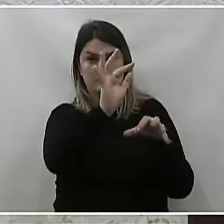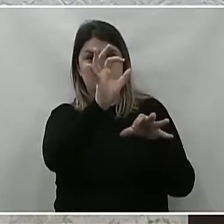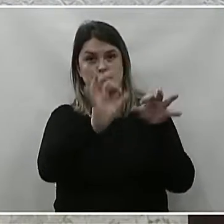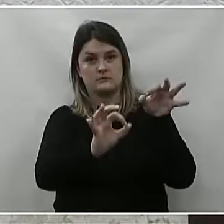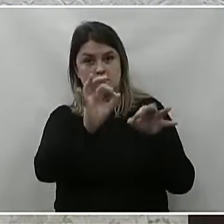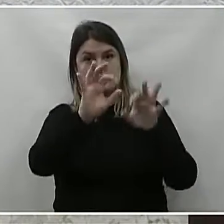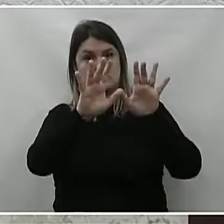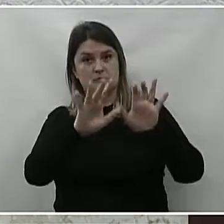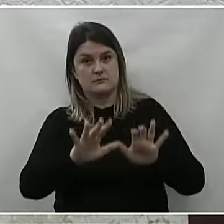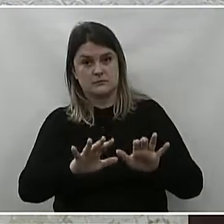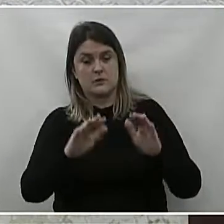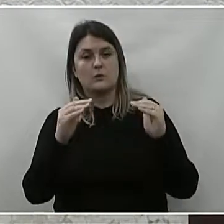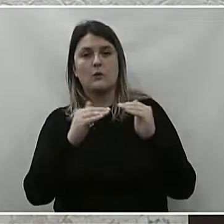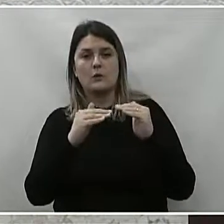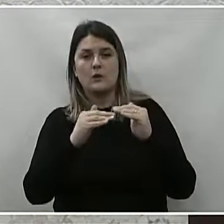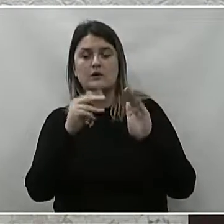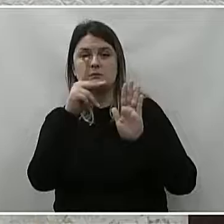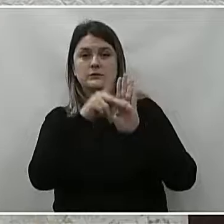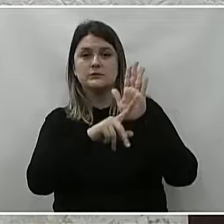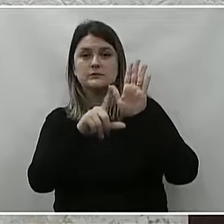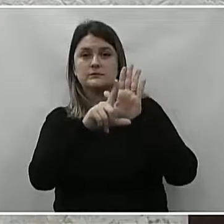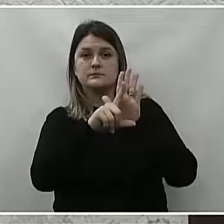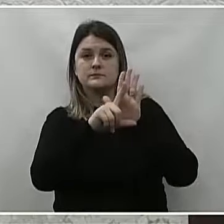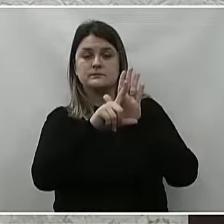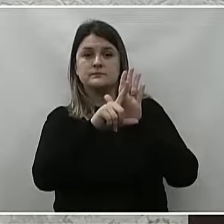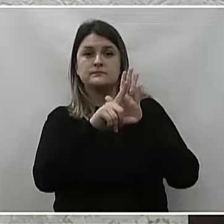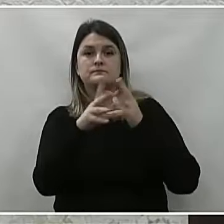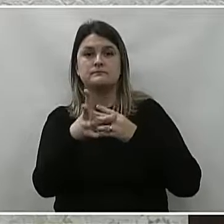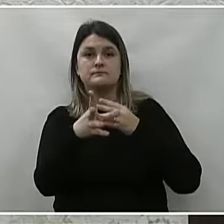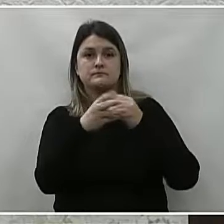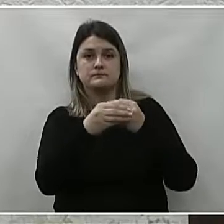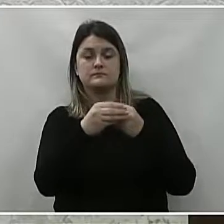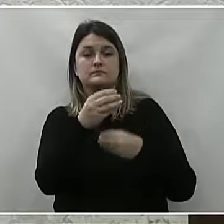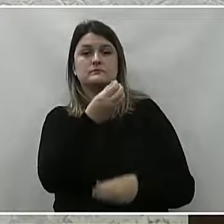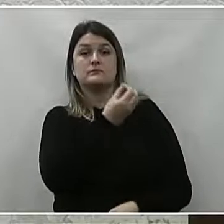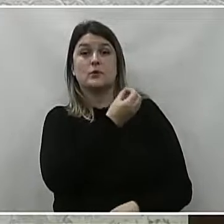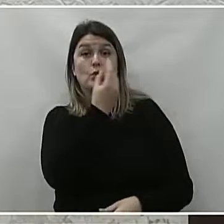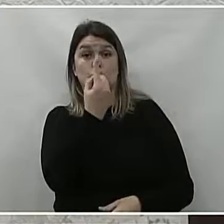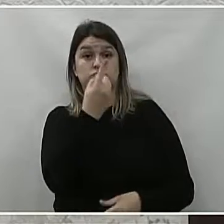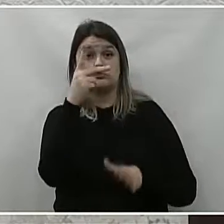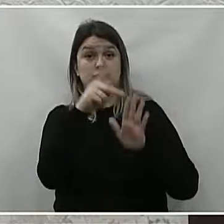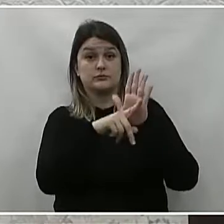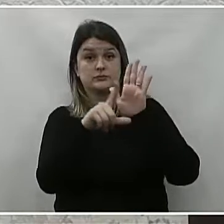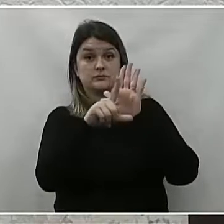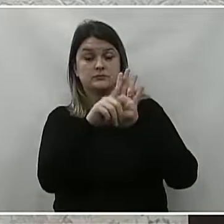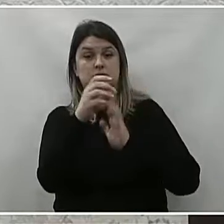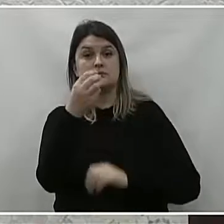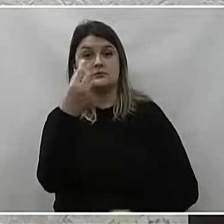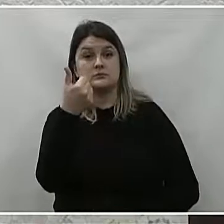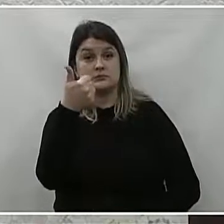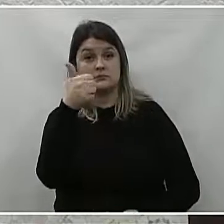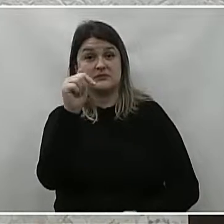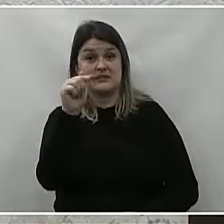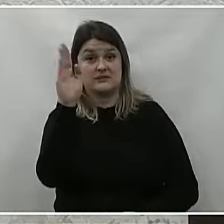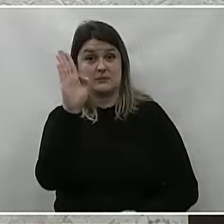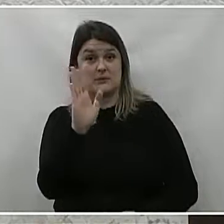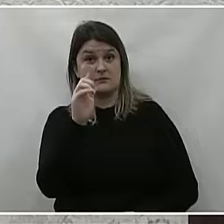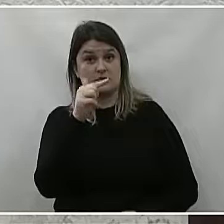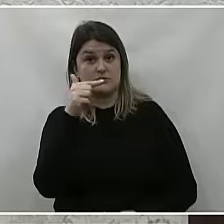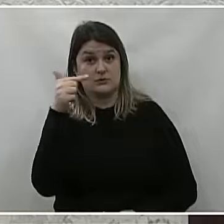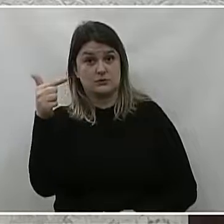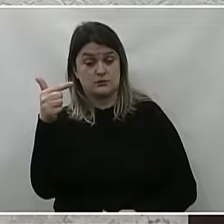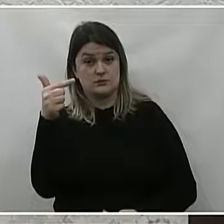Justiça e Redação Final. Favorável à emenda número 1 do Projeto de Lei Ordinária, de número 17 de